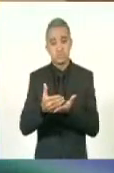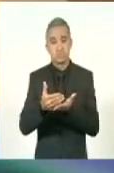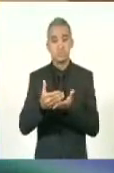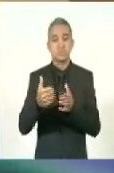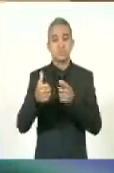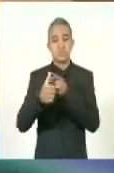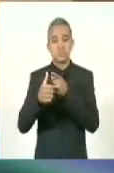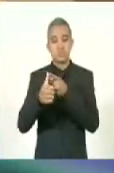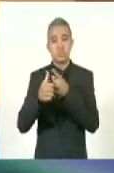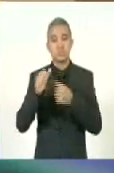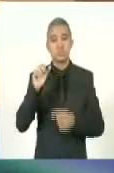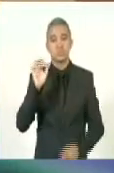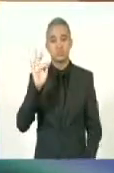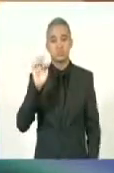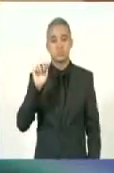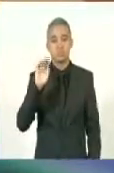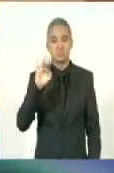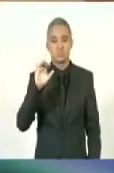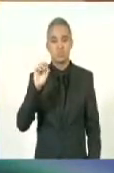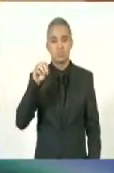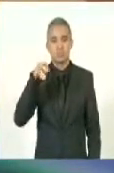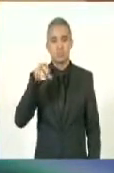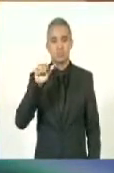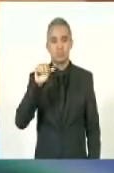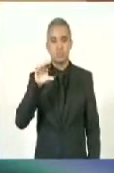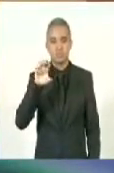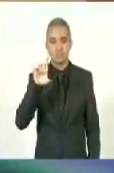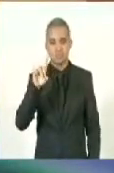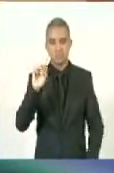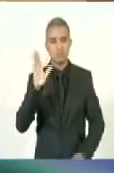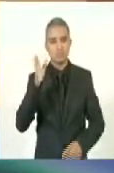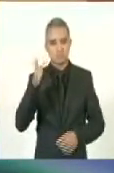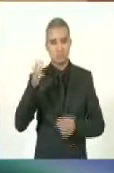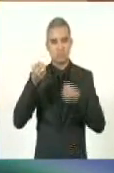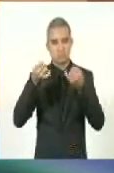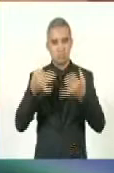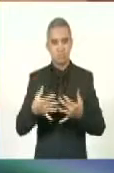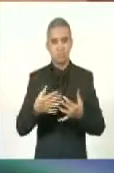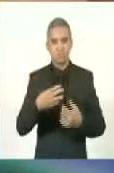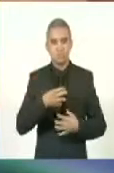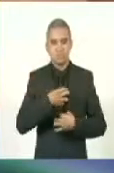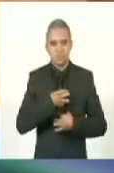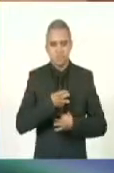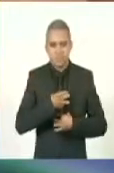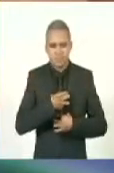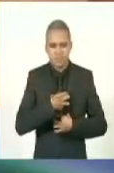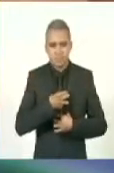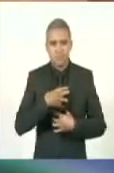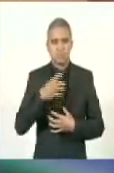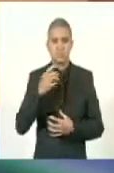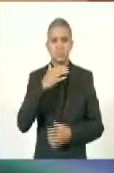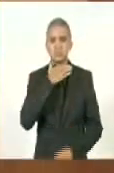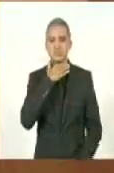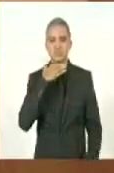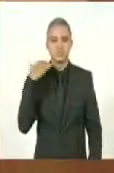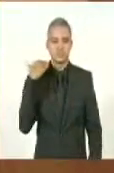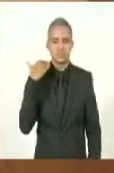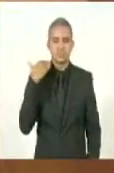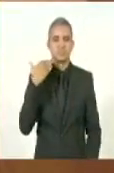deputado Fábio Macedo, o lamento, pesar pelo falecimento prematuro